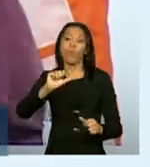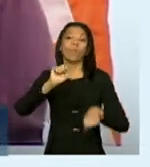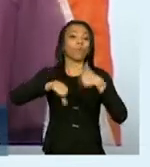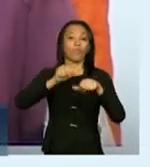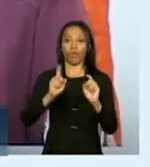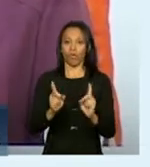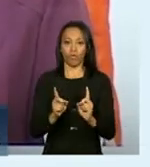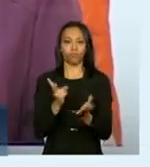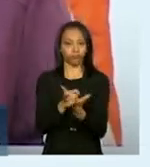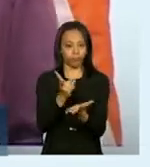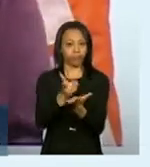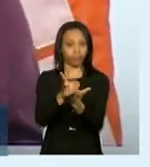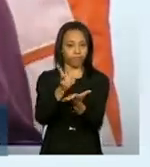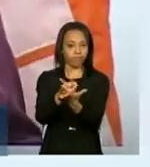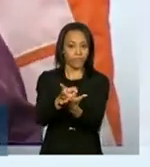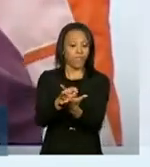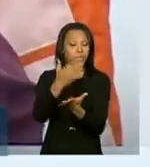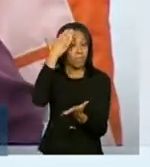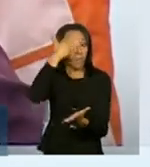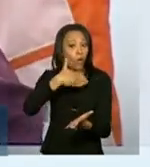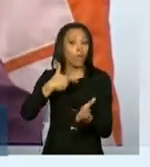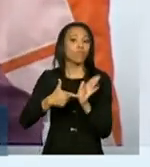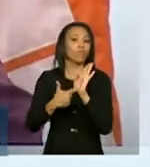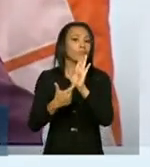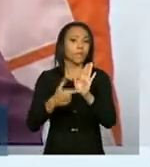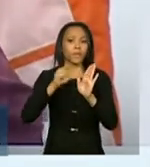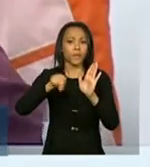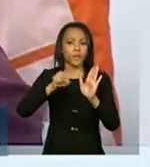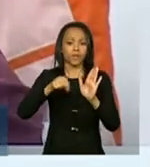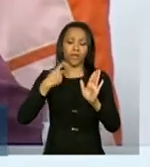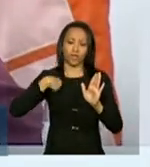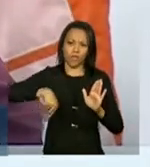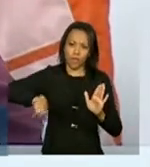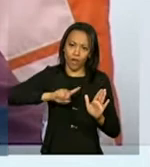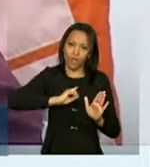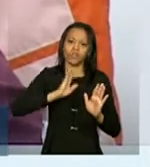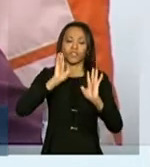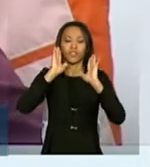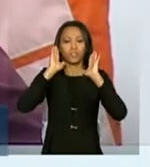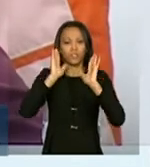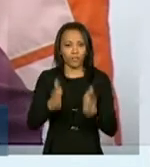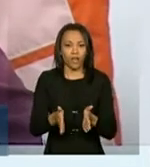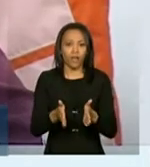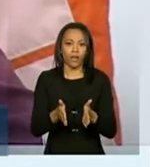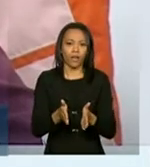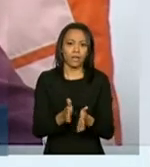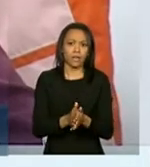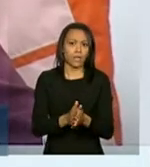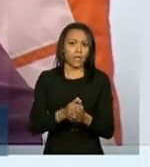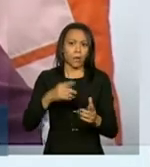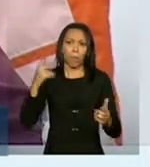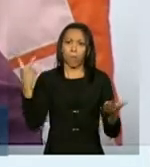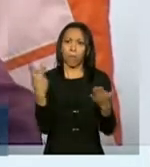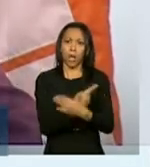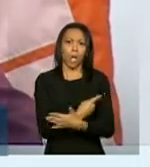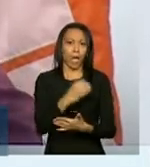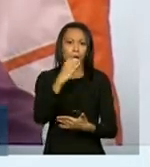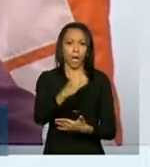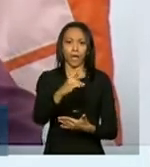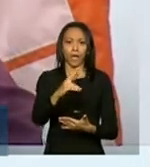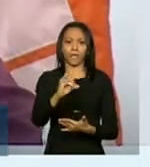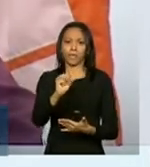como mostra o fato de termos transitado pela mais grave crise